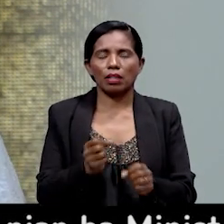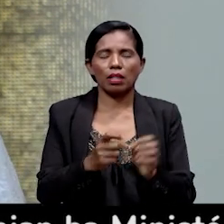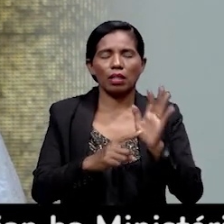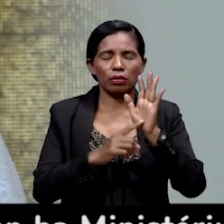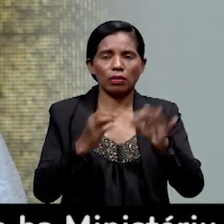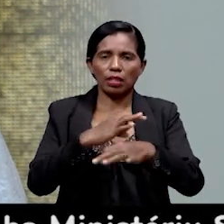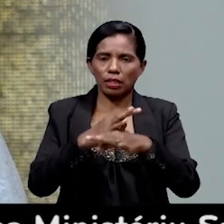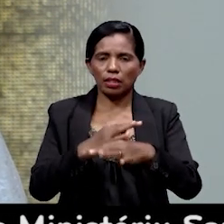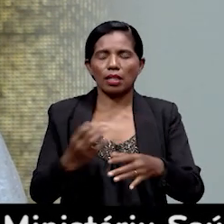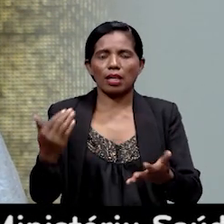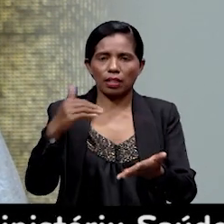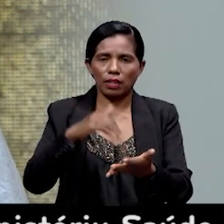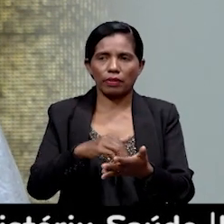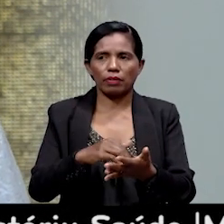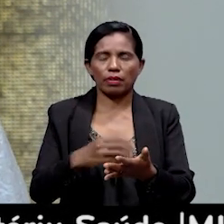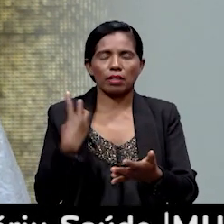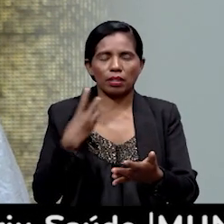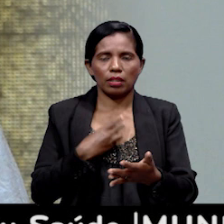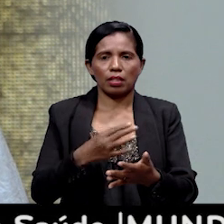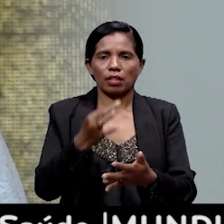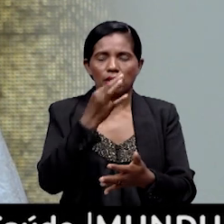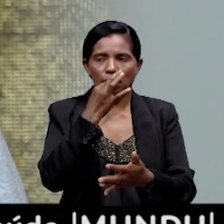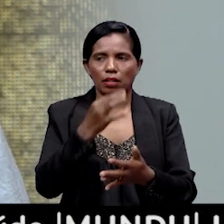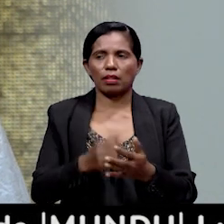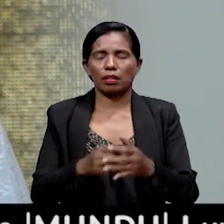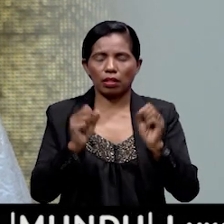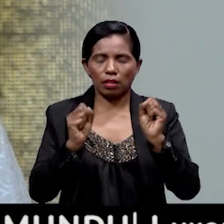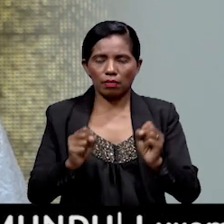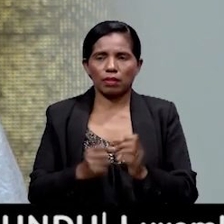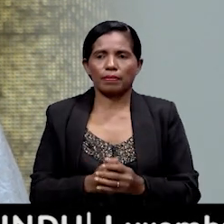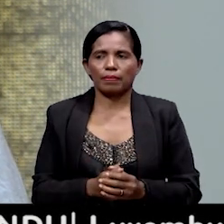recupera comunhão, fraternidade.